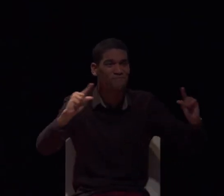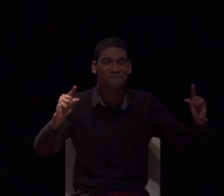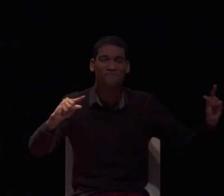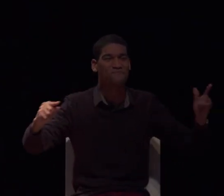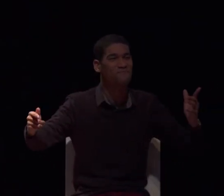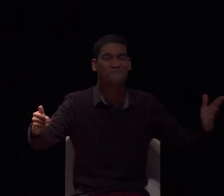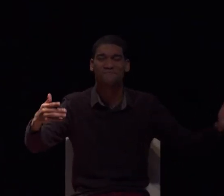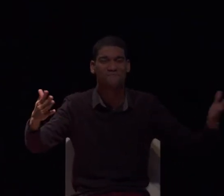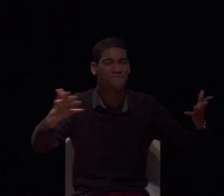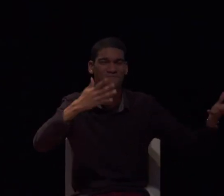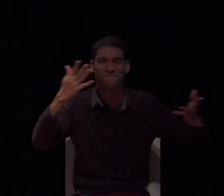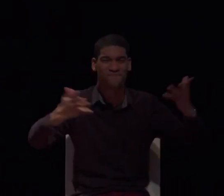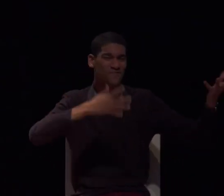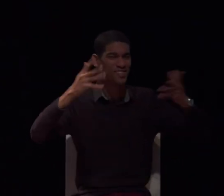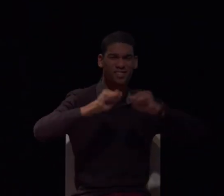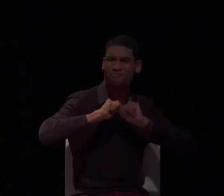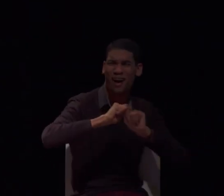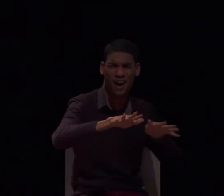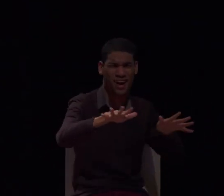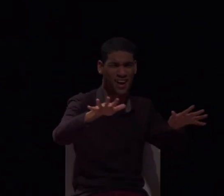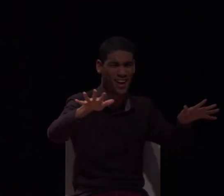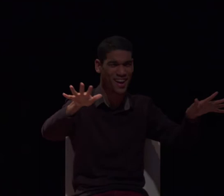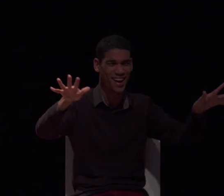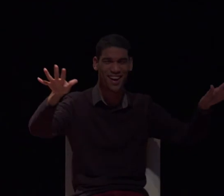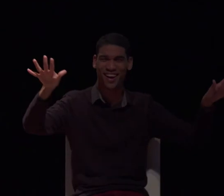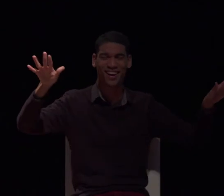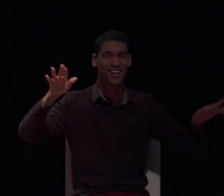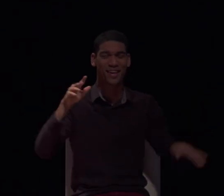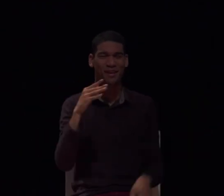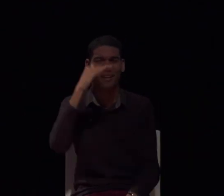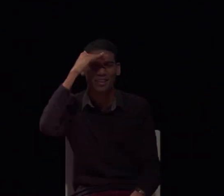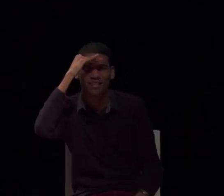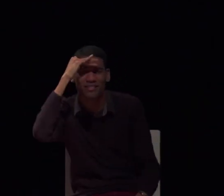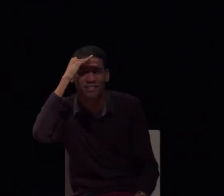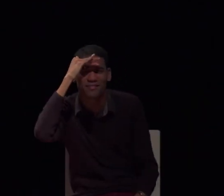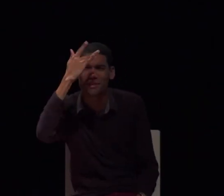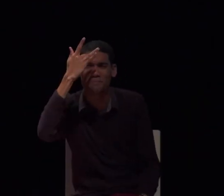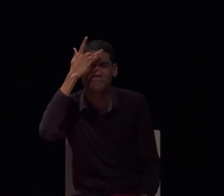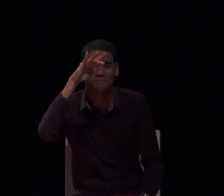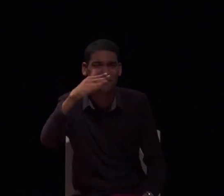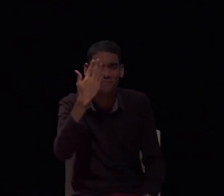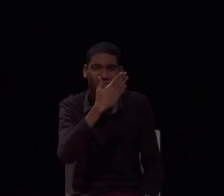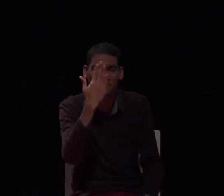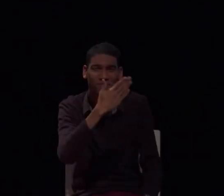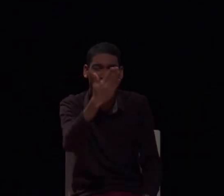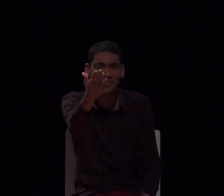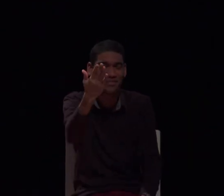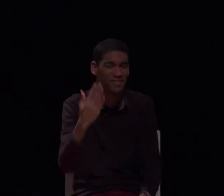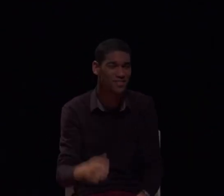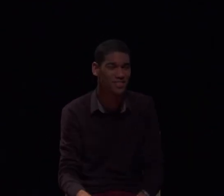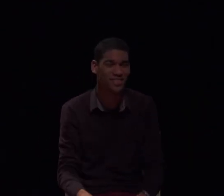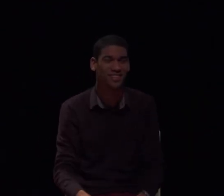as outras vão levando as folhas há caminhos que a gente já nem sabe onde foram com isso eu encerro a minha